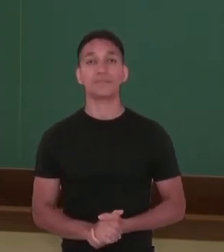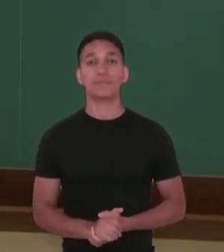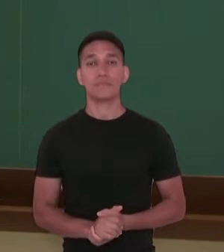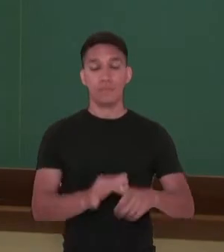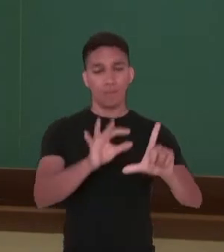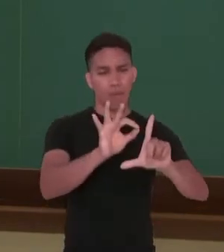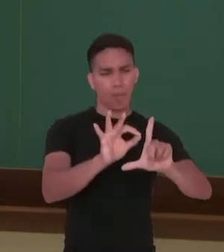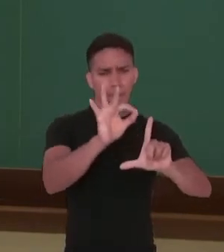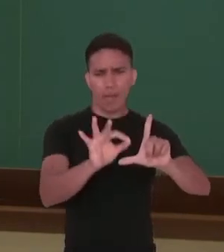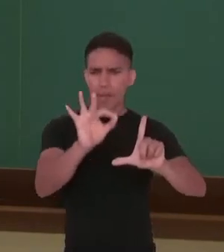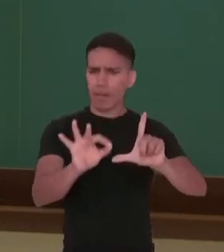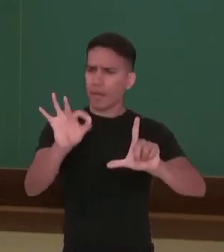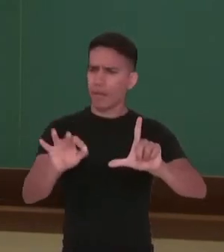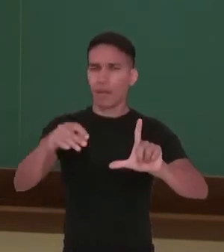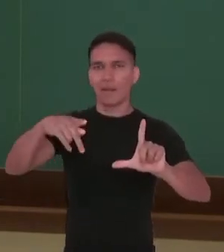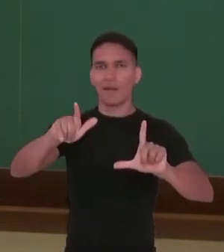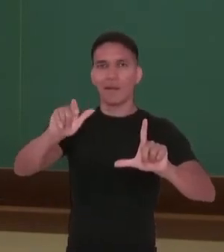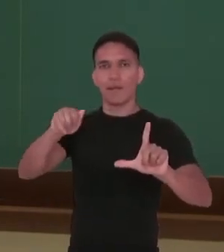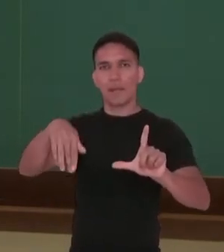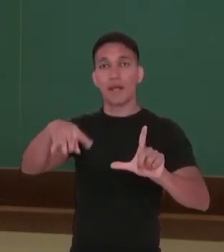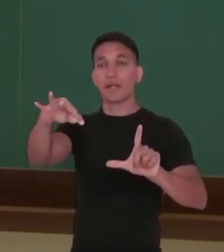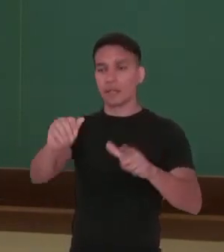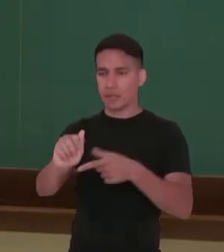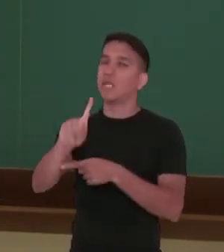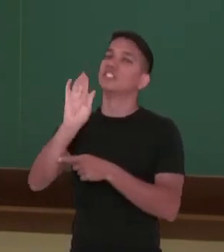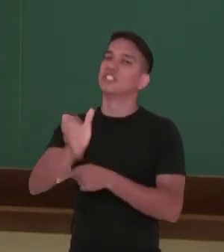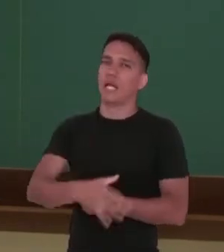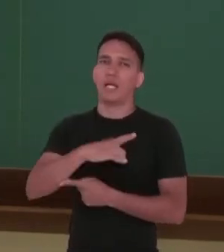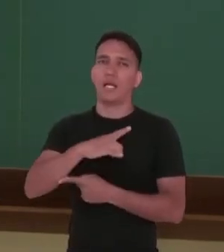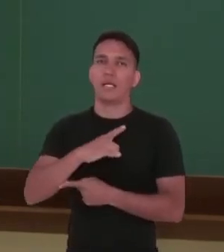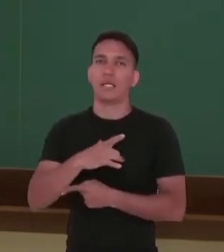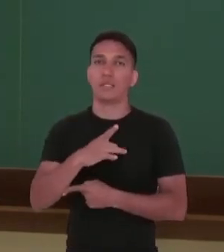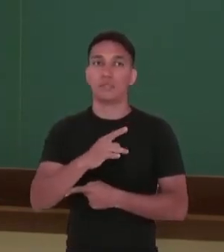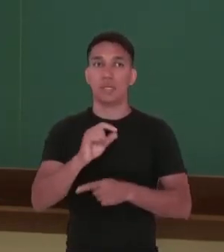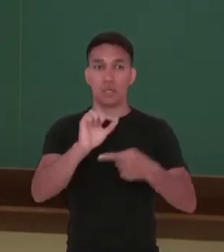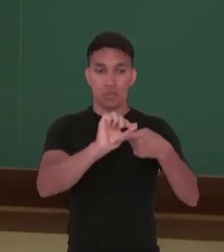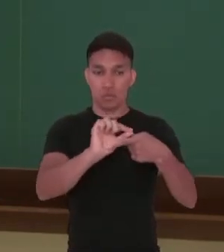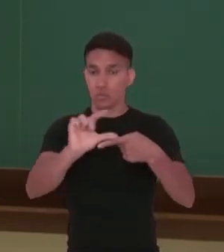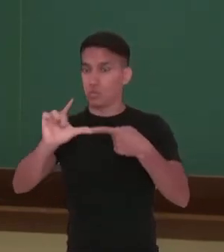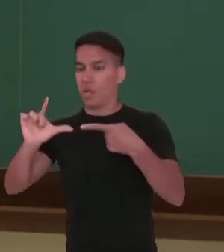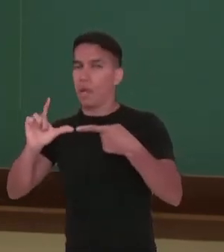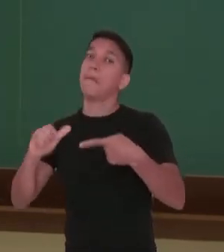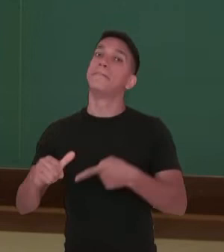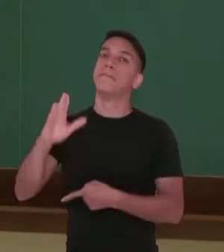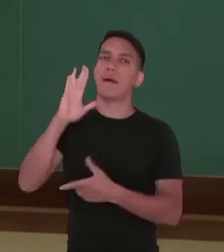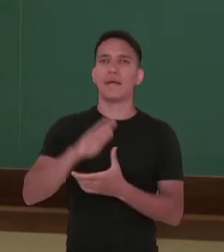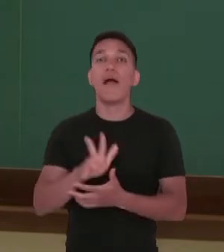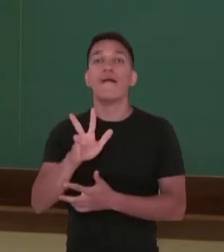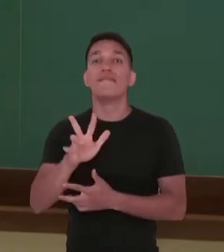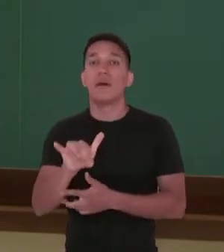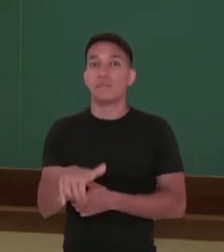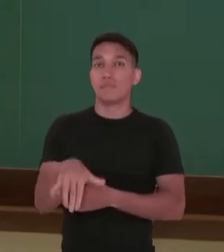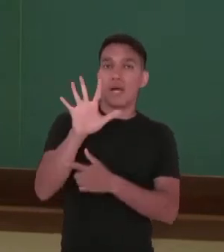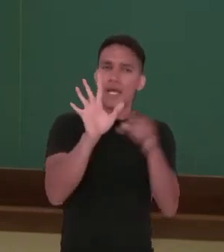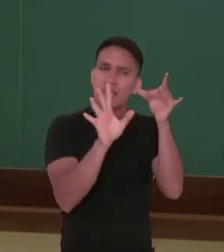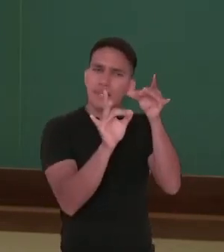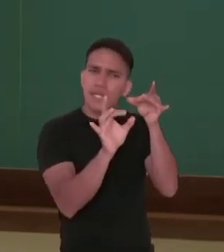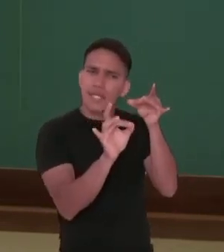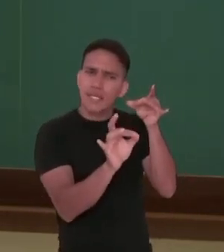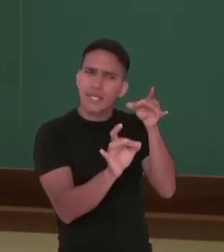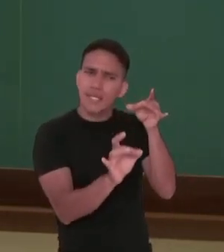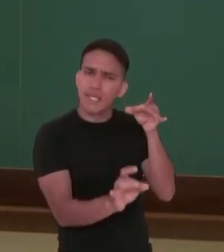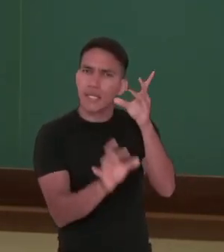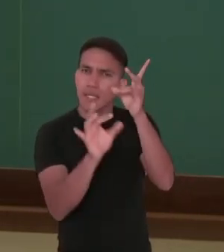Planta. As plantas já têm uma escala maior, ok? Então ela vai ter uma riqueza maior de detalhes, é